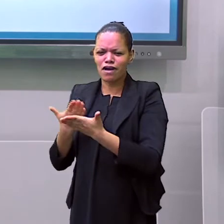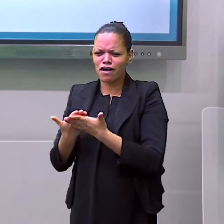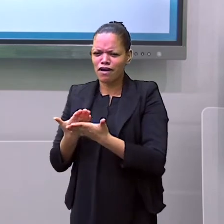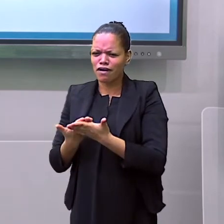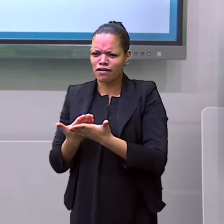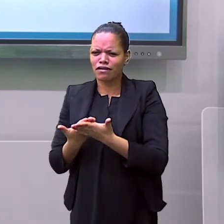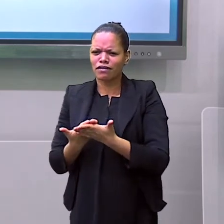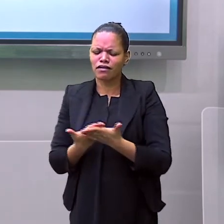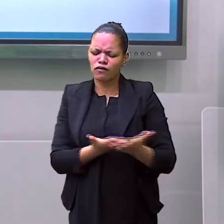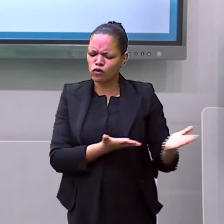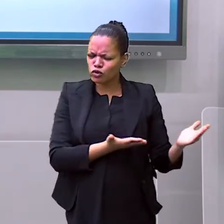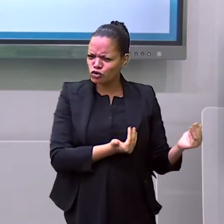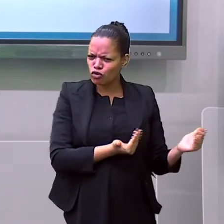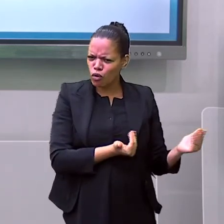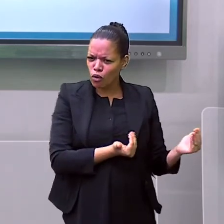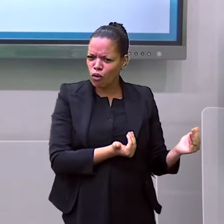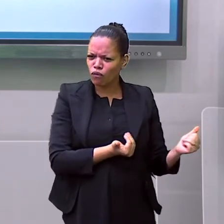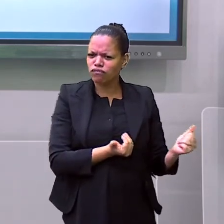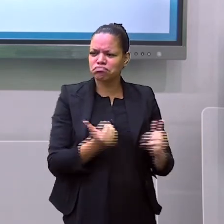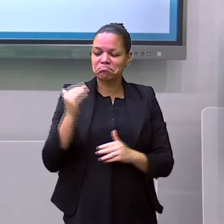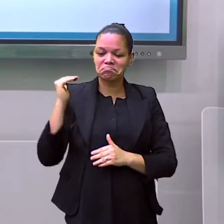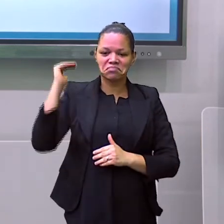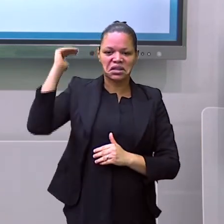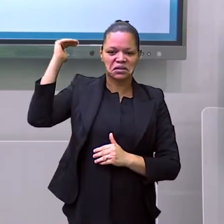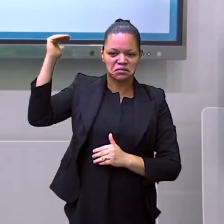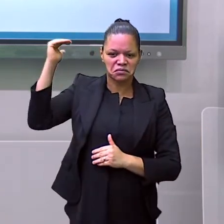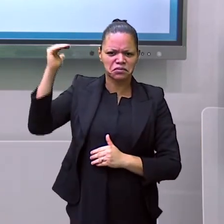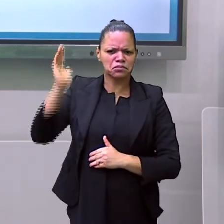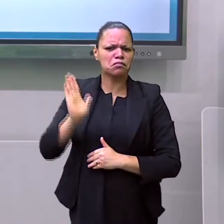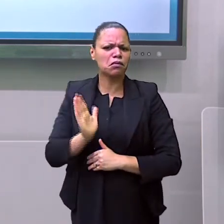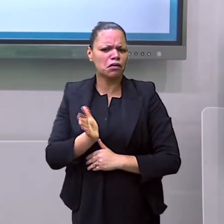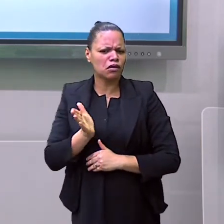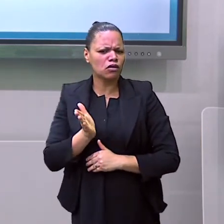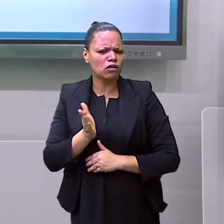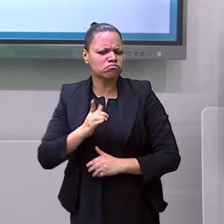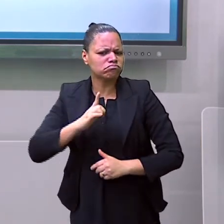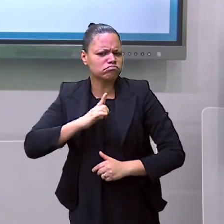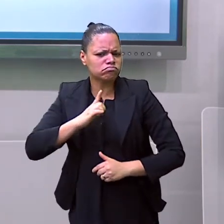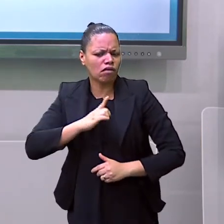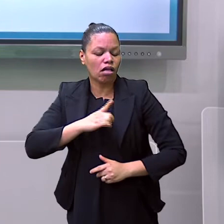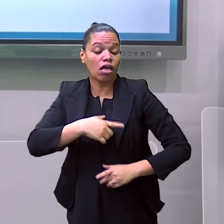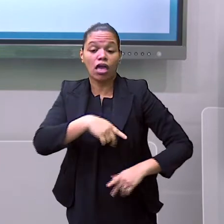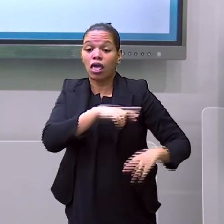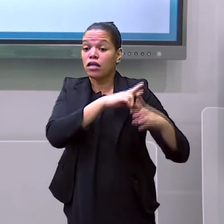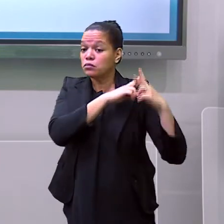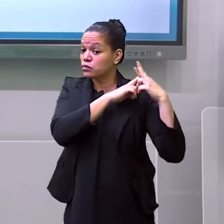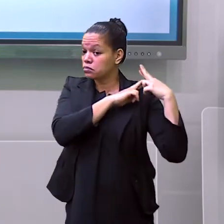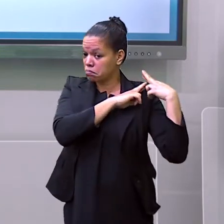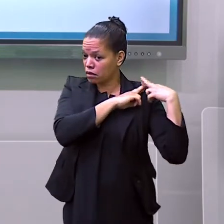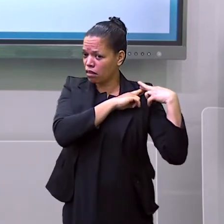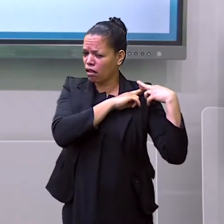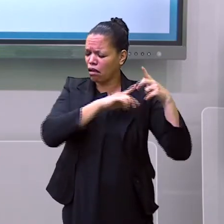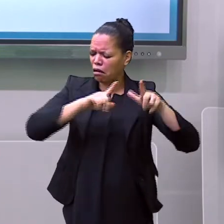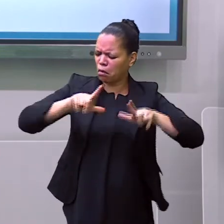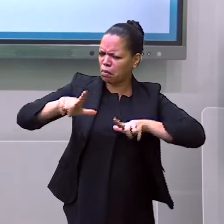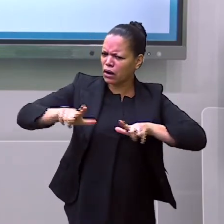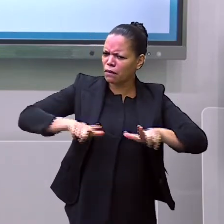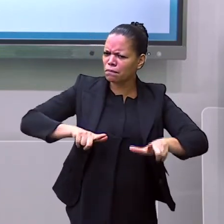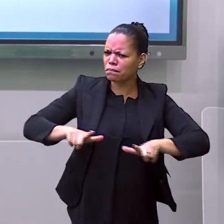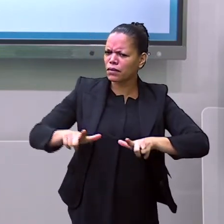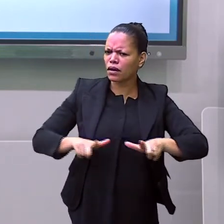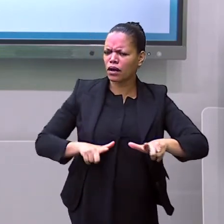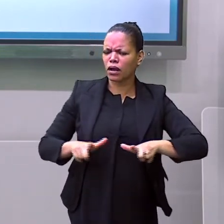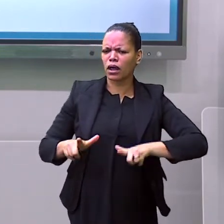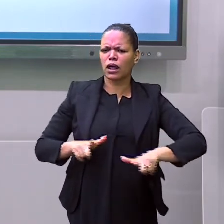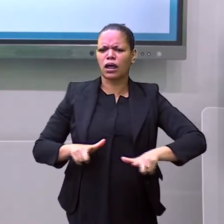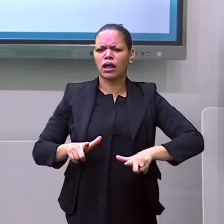e adultos e possuir aí responsabilidades durante o dia, eles trabalham, né, durante o